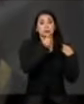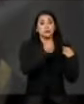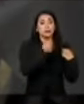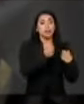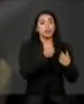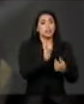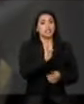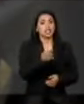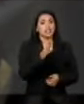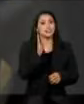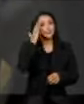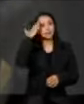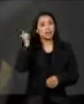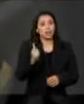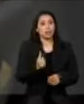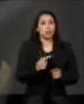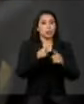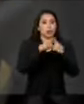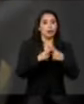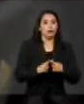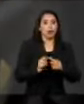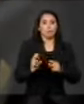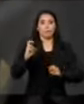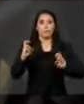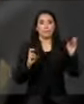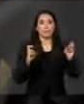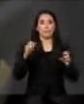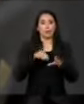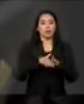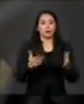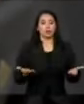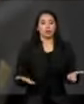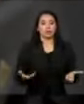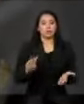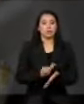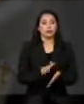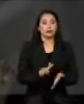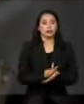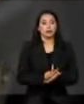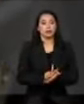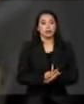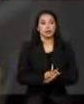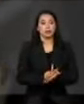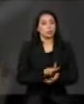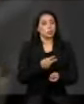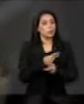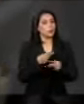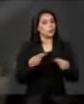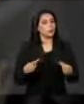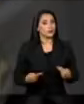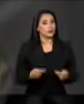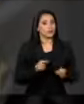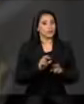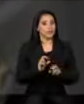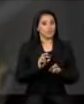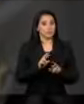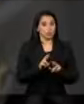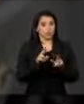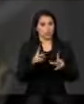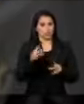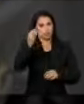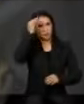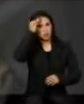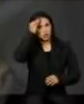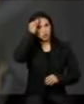ser o placar. E se de tal modo acontecer um movimento de um entendimento